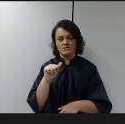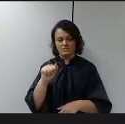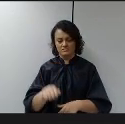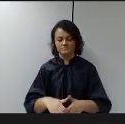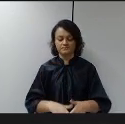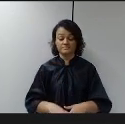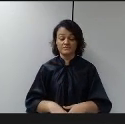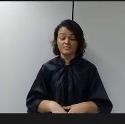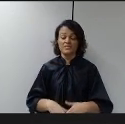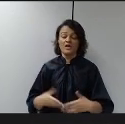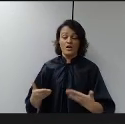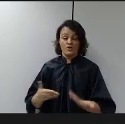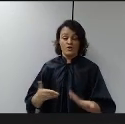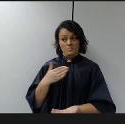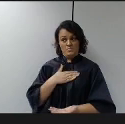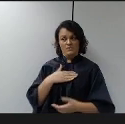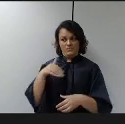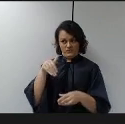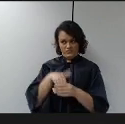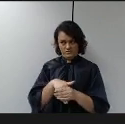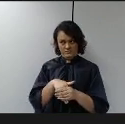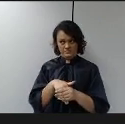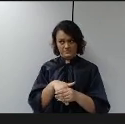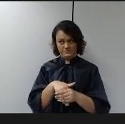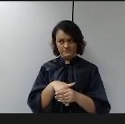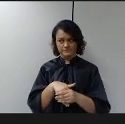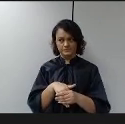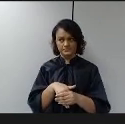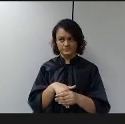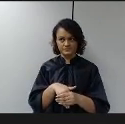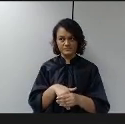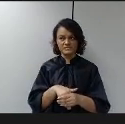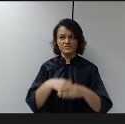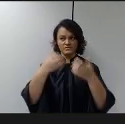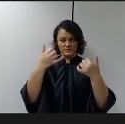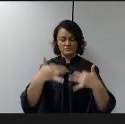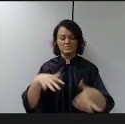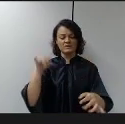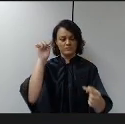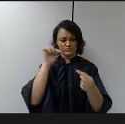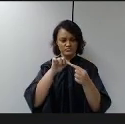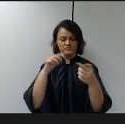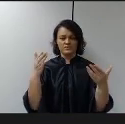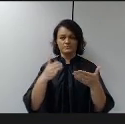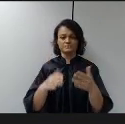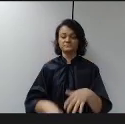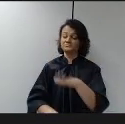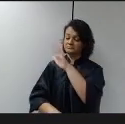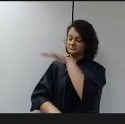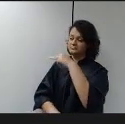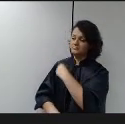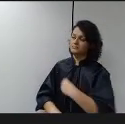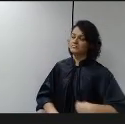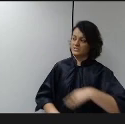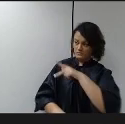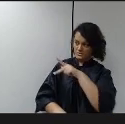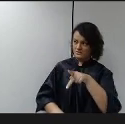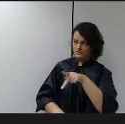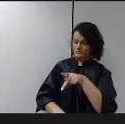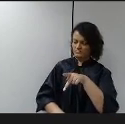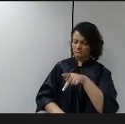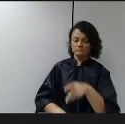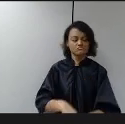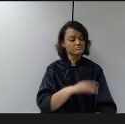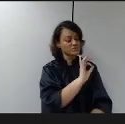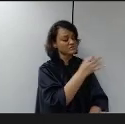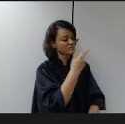que eu já vou explicar os fundamentos... Ministro Presidente? Pois não. O senhor me permite? Eu passei